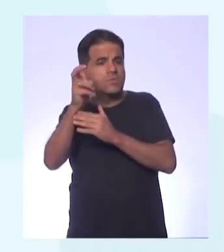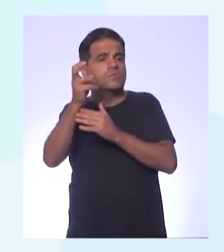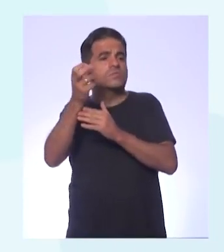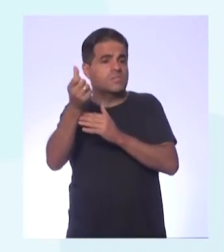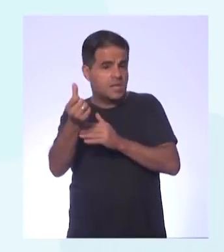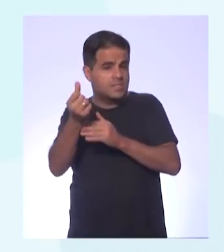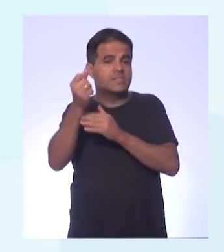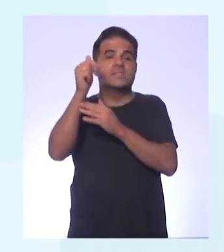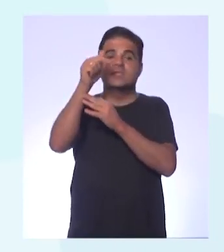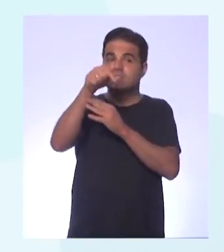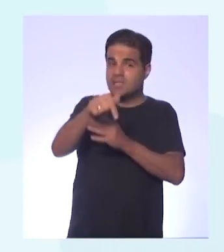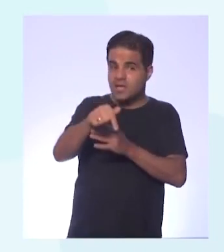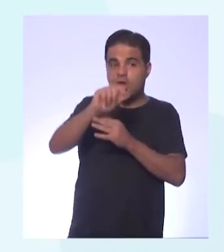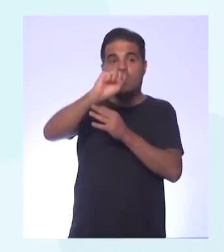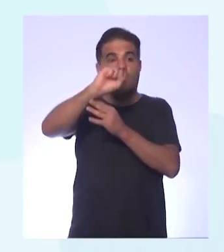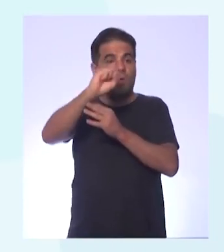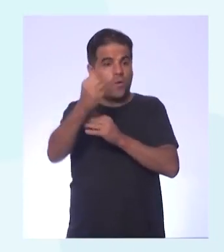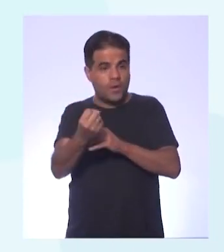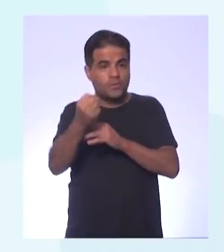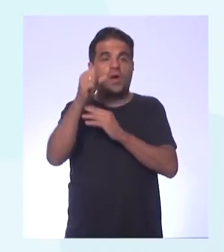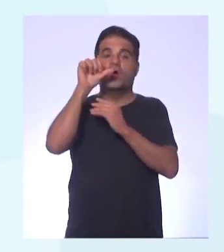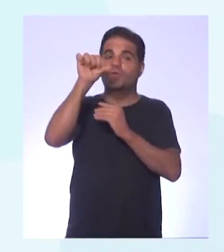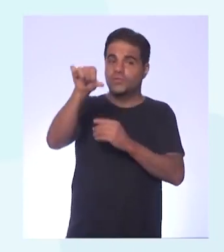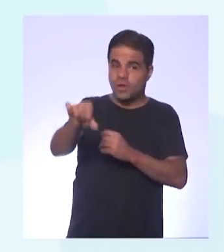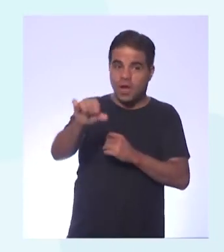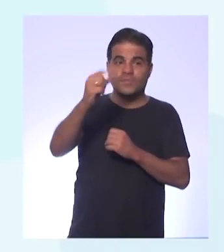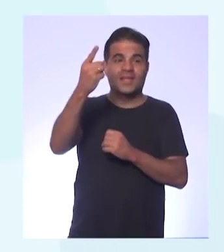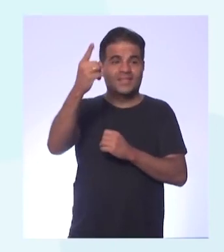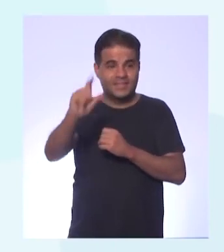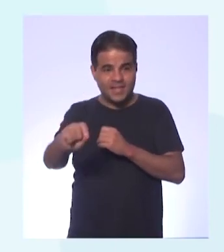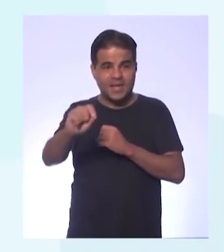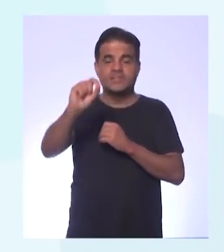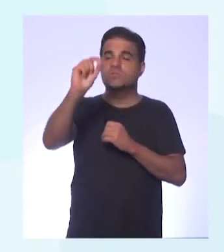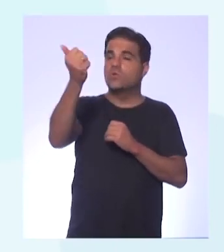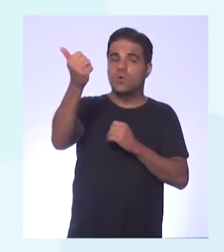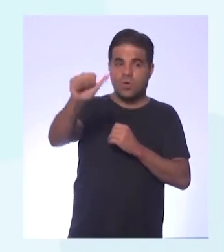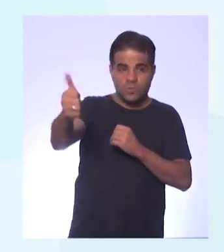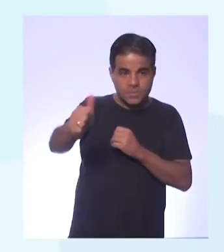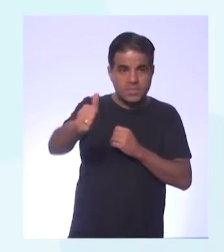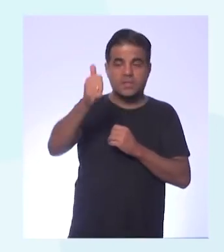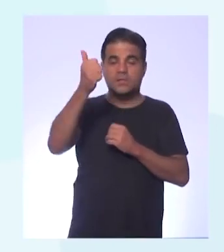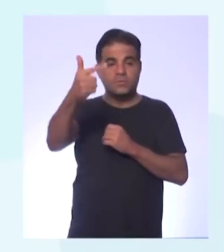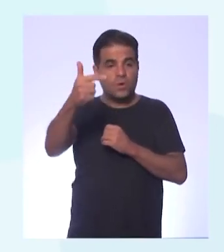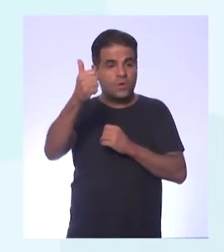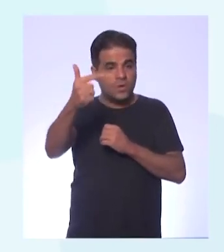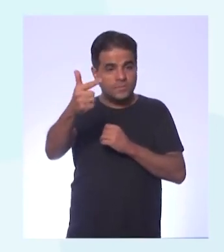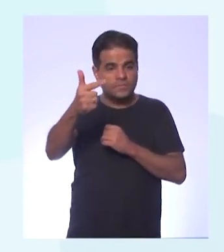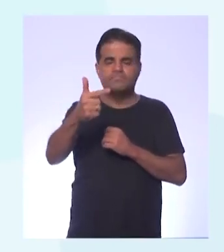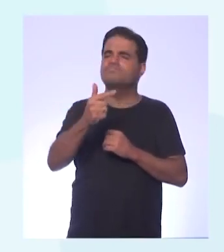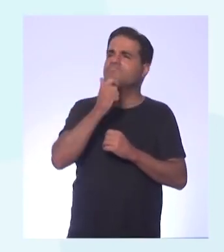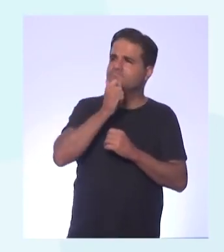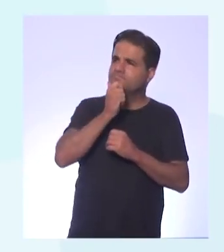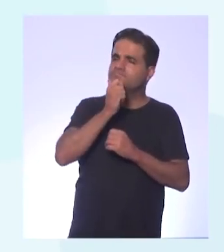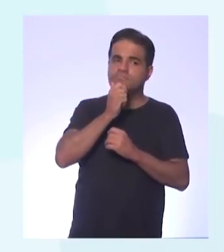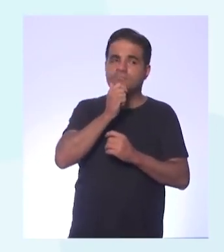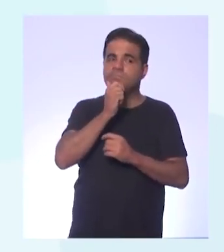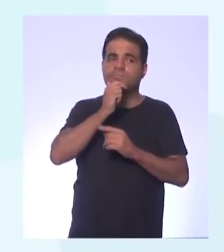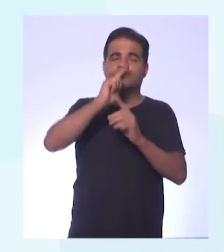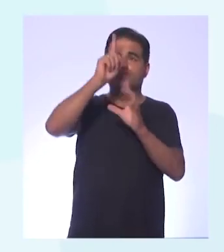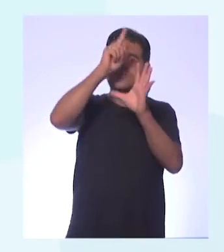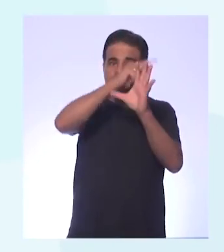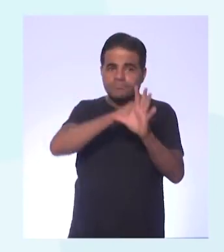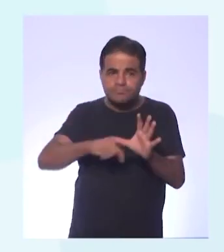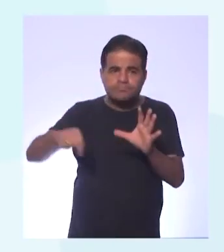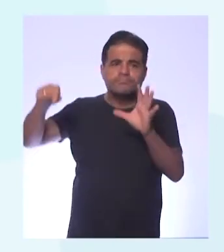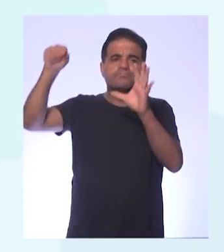5, 6, 7, 8, 9, 10, 11, 12. Então, a volta completa